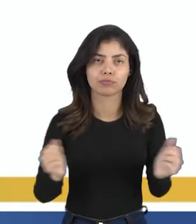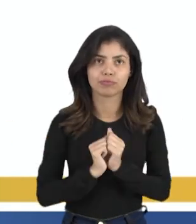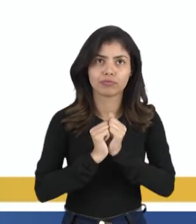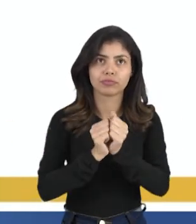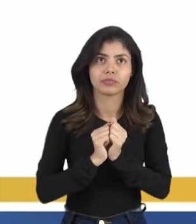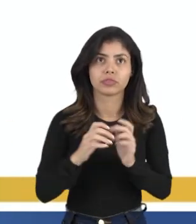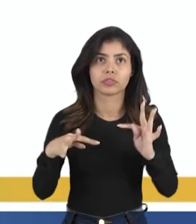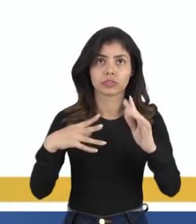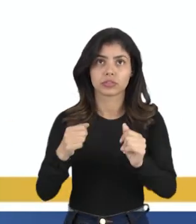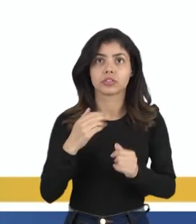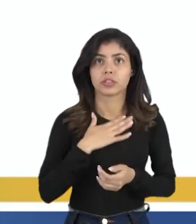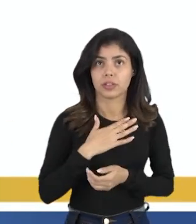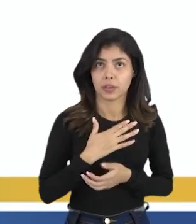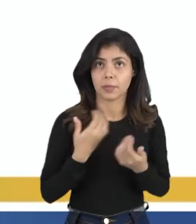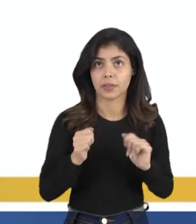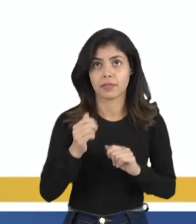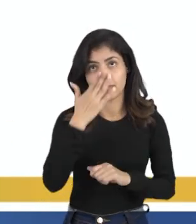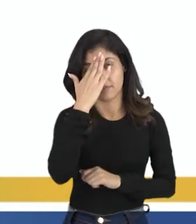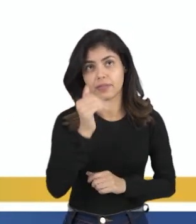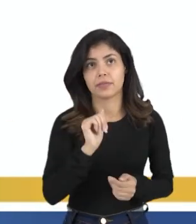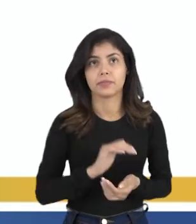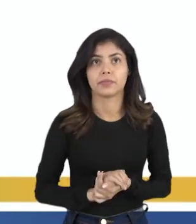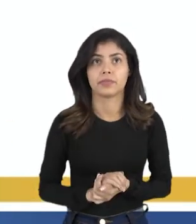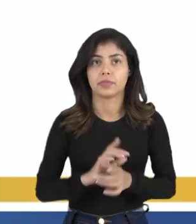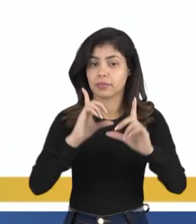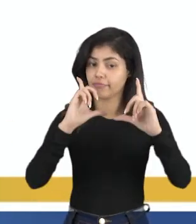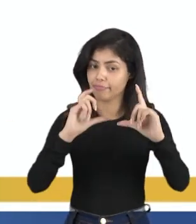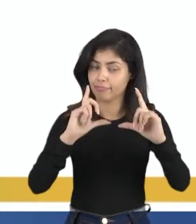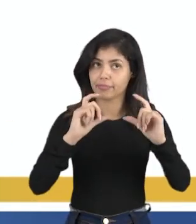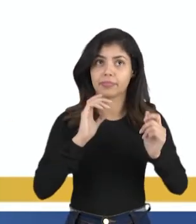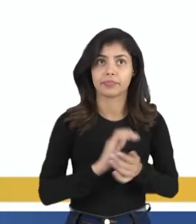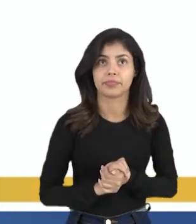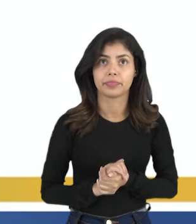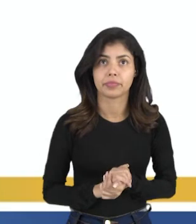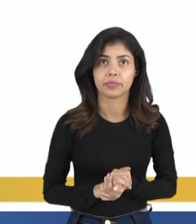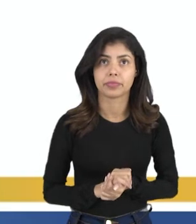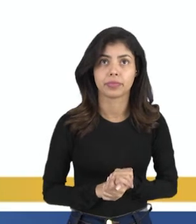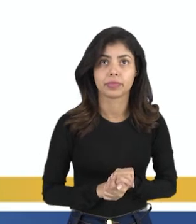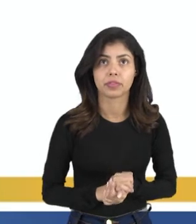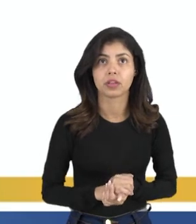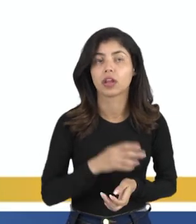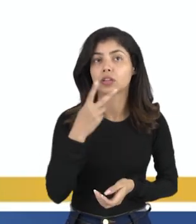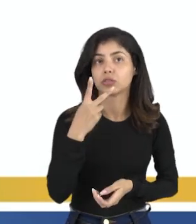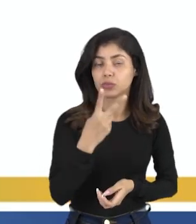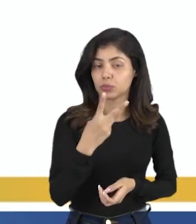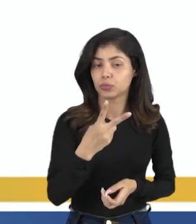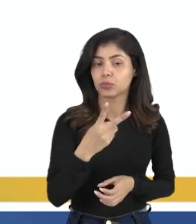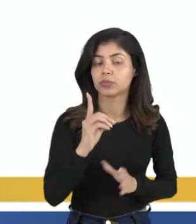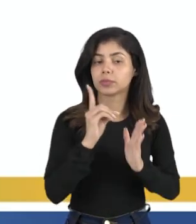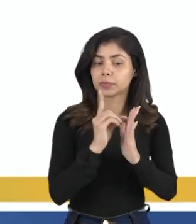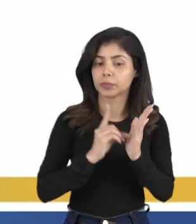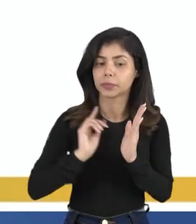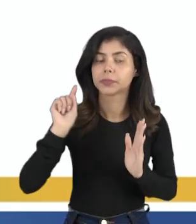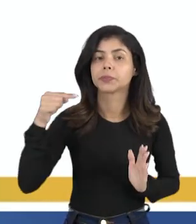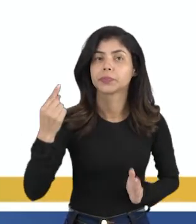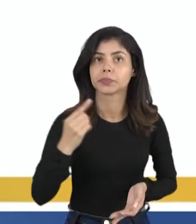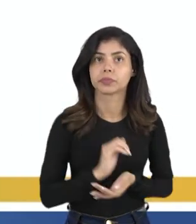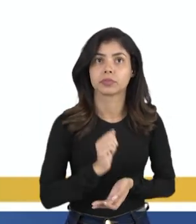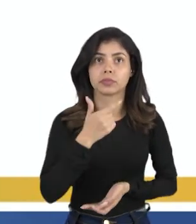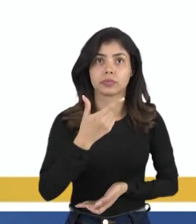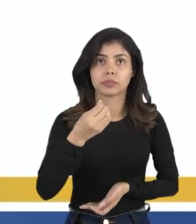harmonia. Tudo que eu realmente tinha que fazer era clicar no obturador. Quase 2 décadas depois,